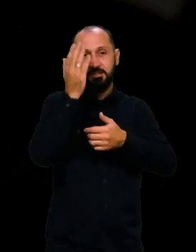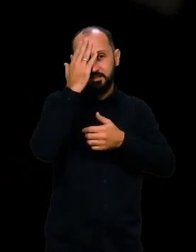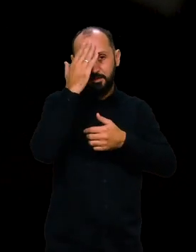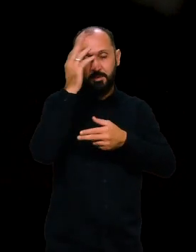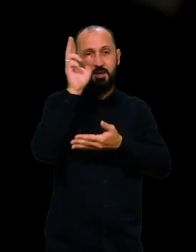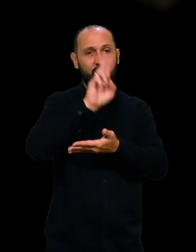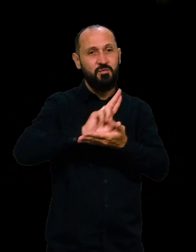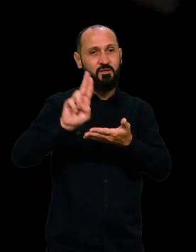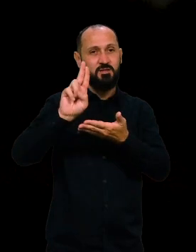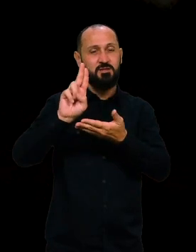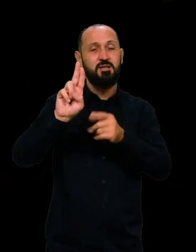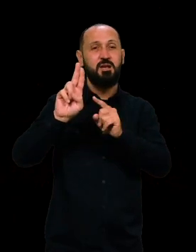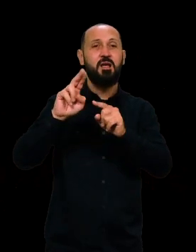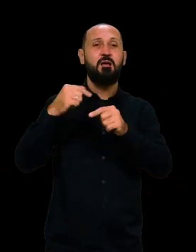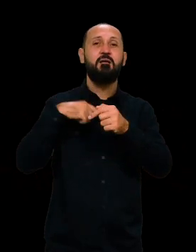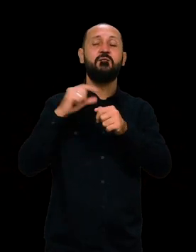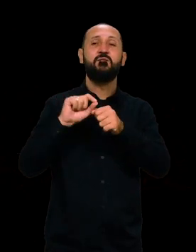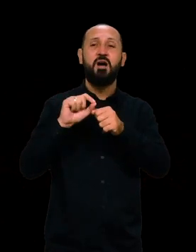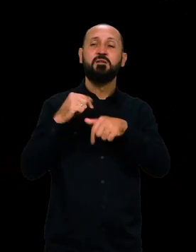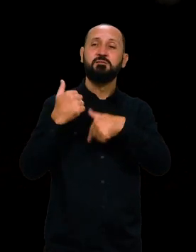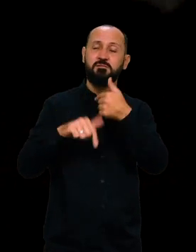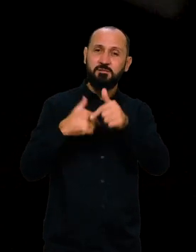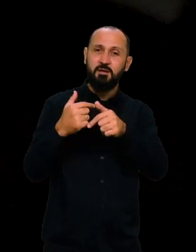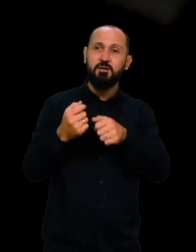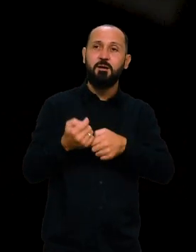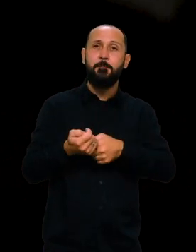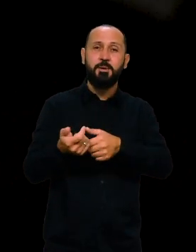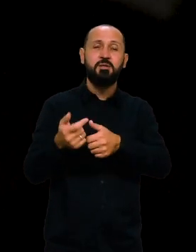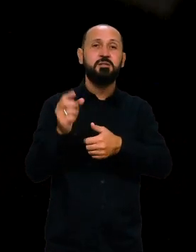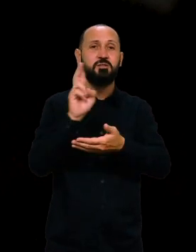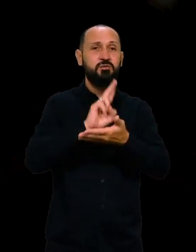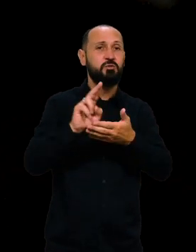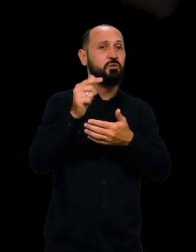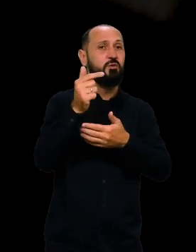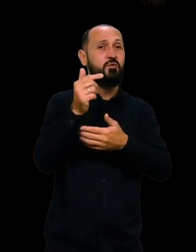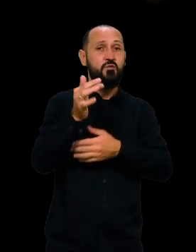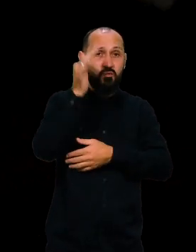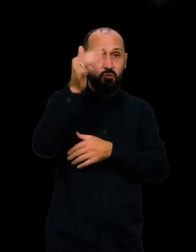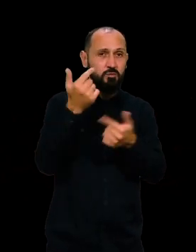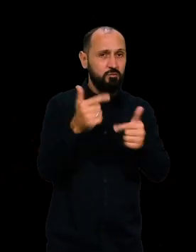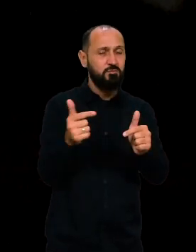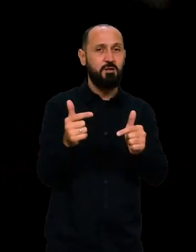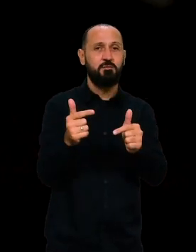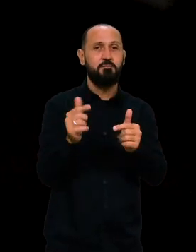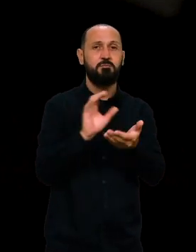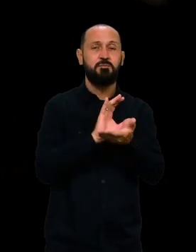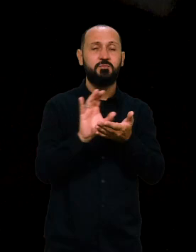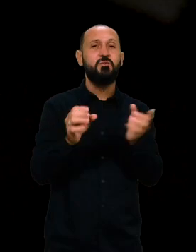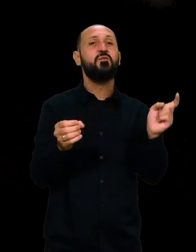têm que saber que a universidade, ela faz a entrega, e sem a universidade não há futuro. Então,